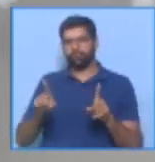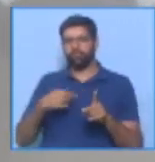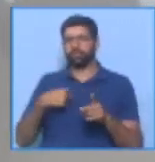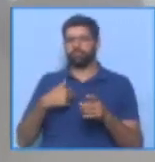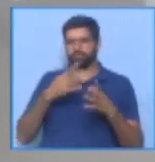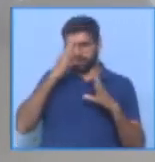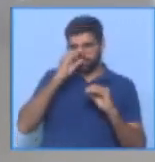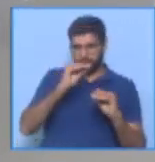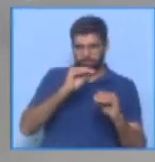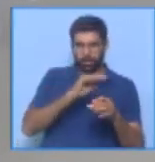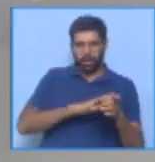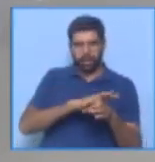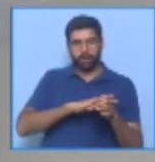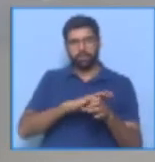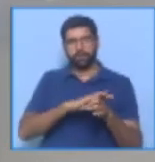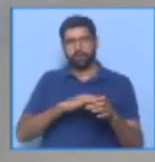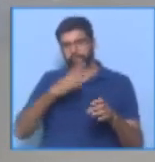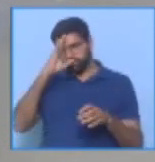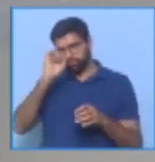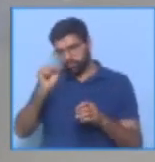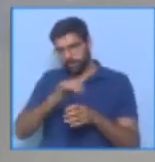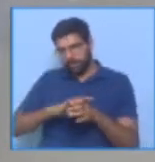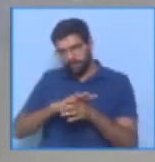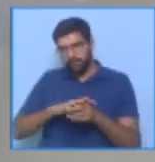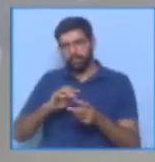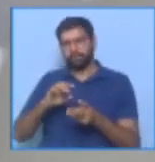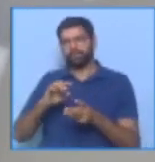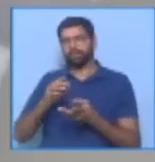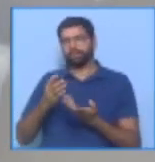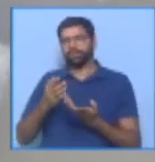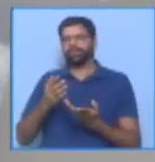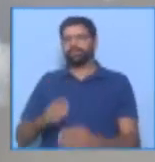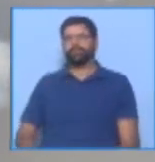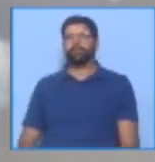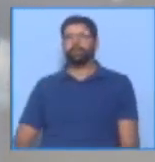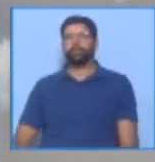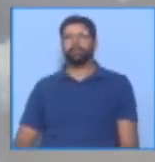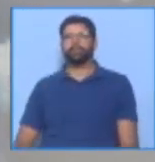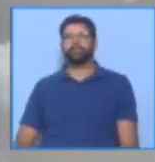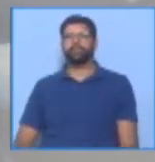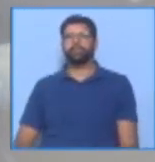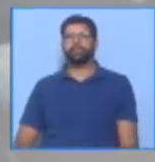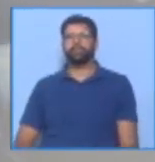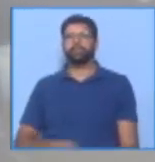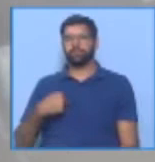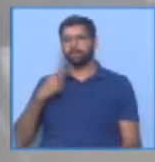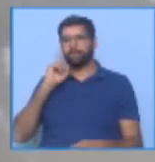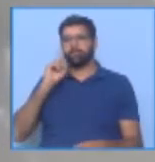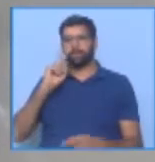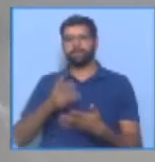educativo, estatal, começam a ganhar algum